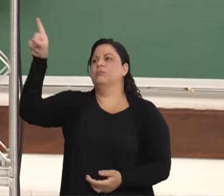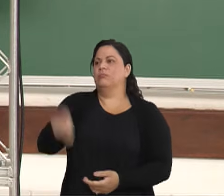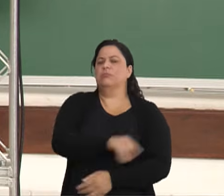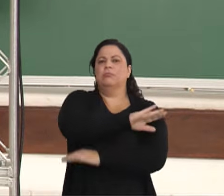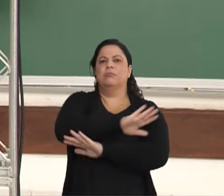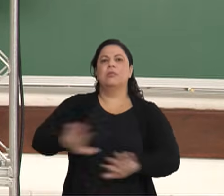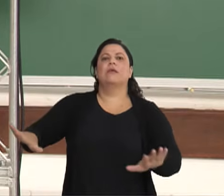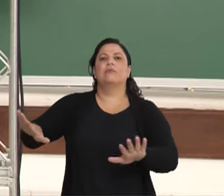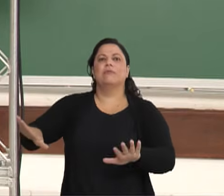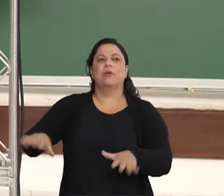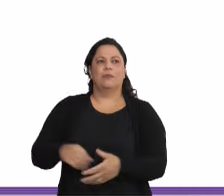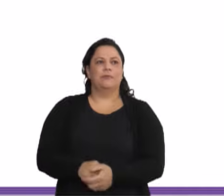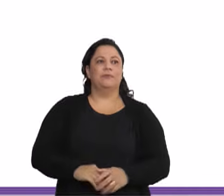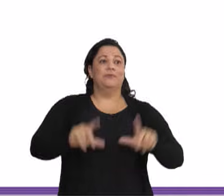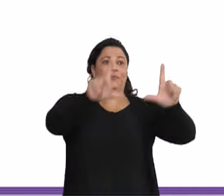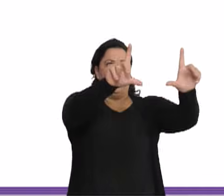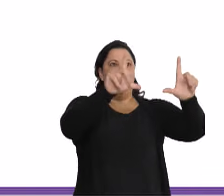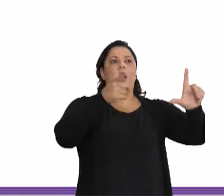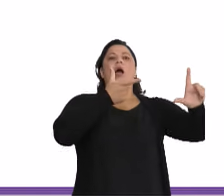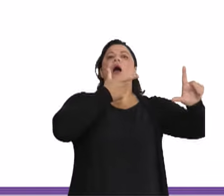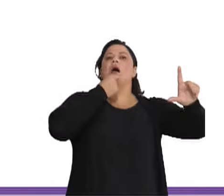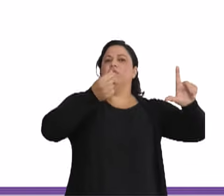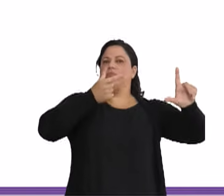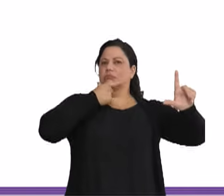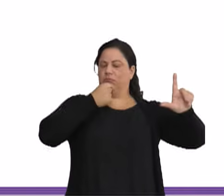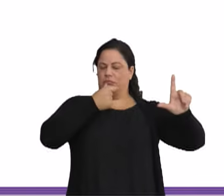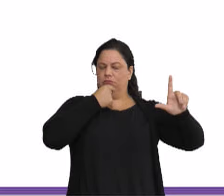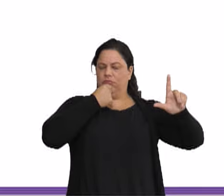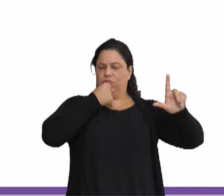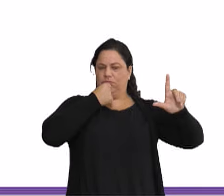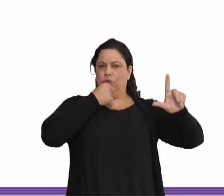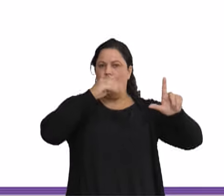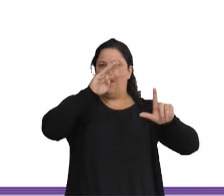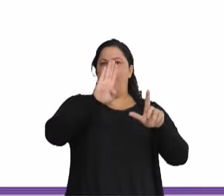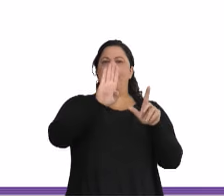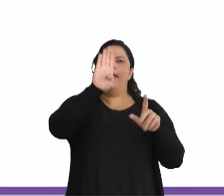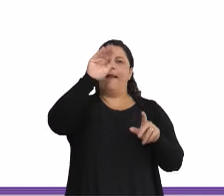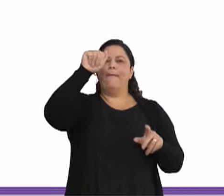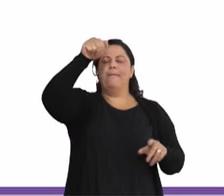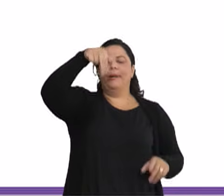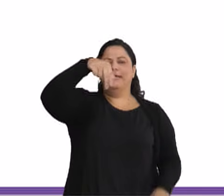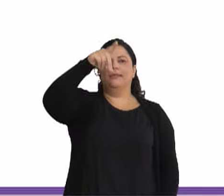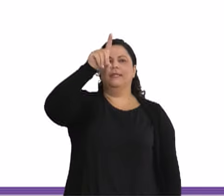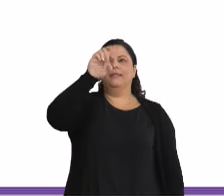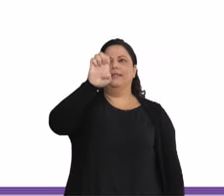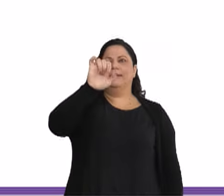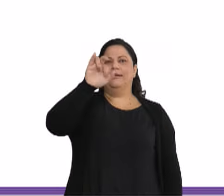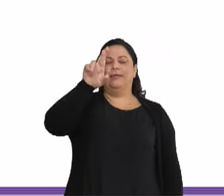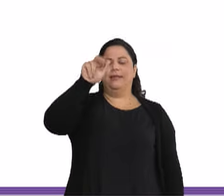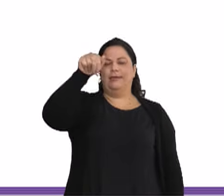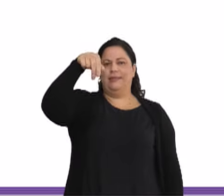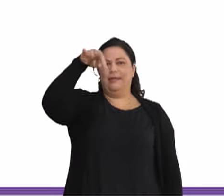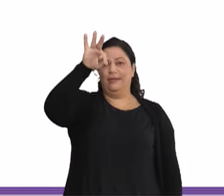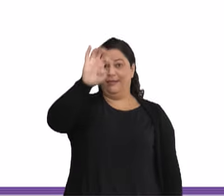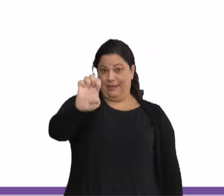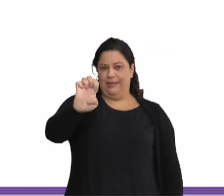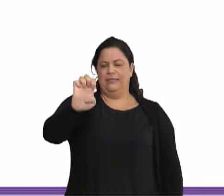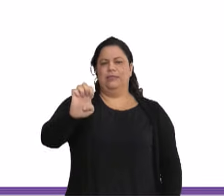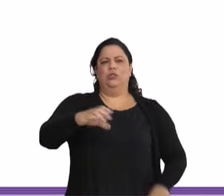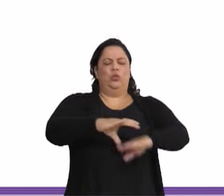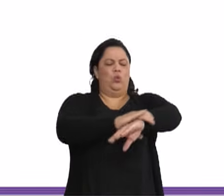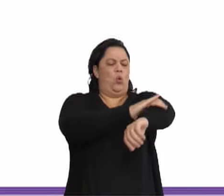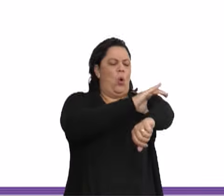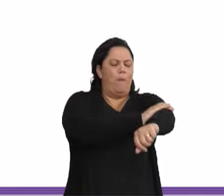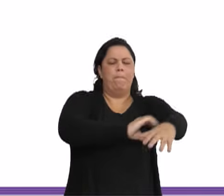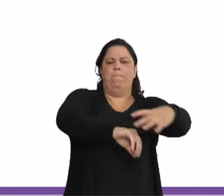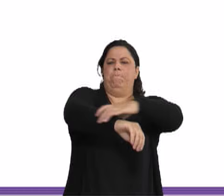figura maior, bem grande aí no teu cartaz. Essa figura maior, grande, com as botas, com toda a roupa de bandeirante, com a sua